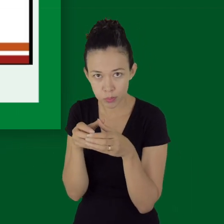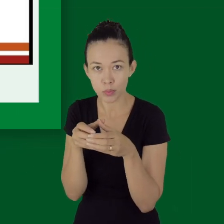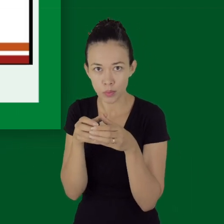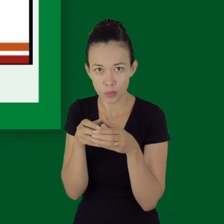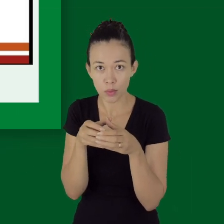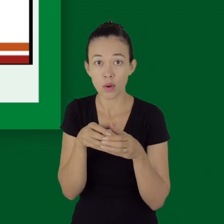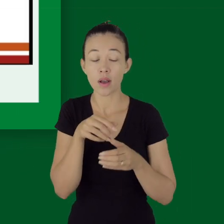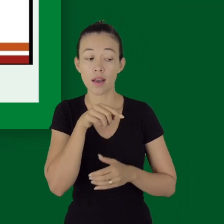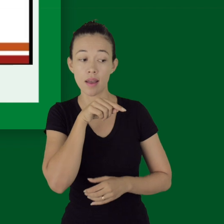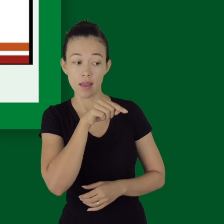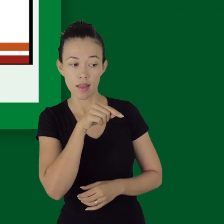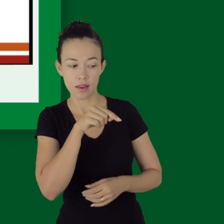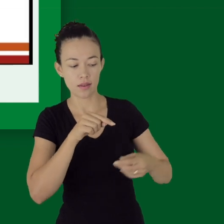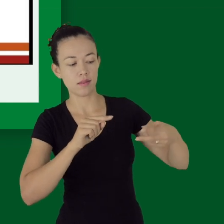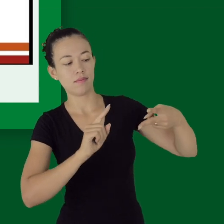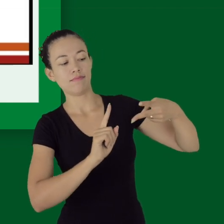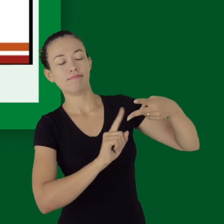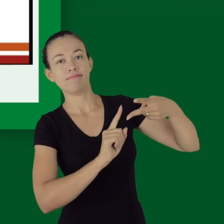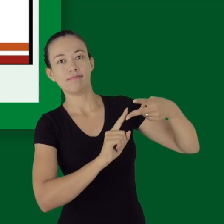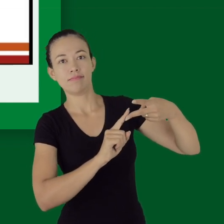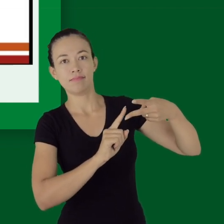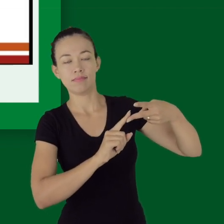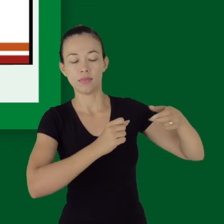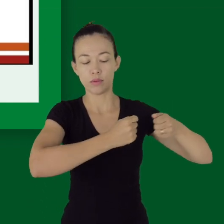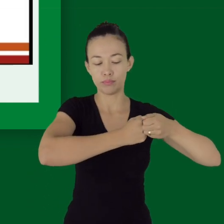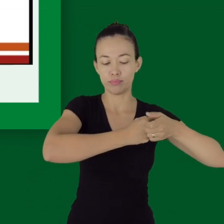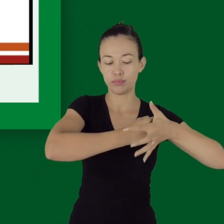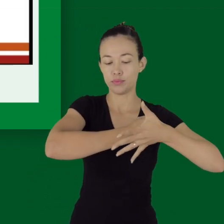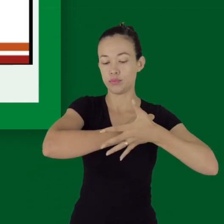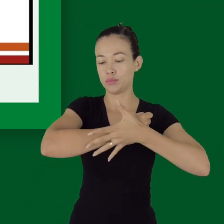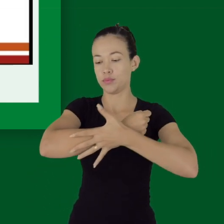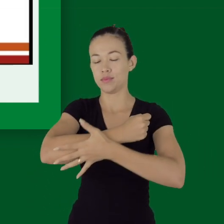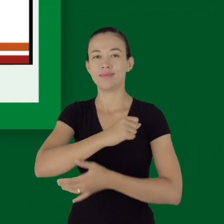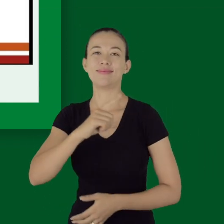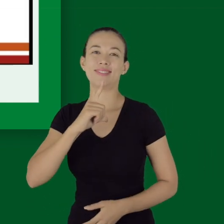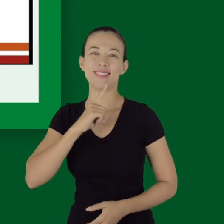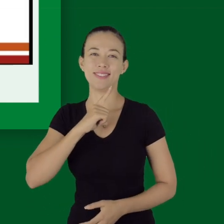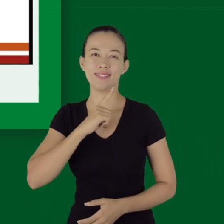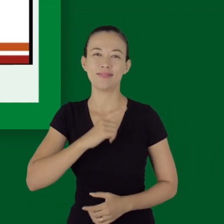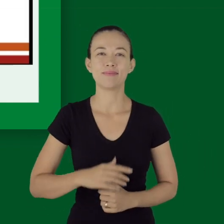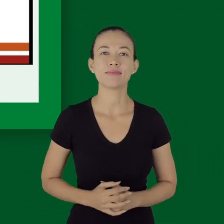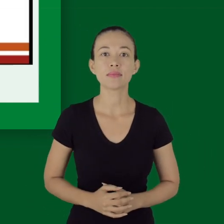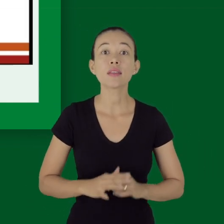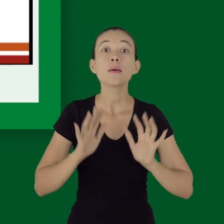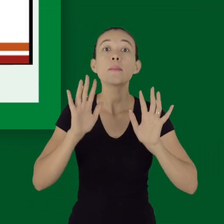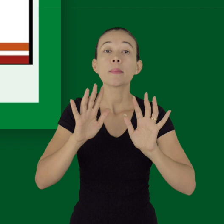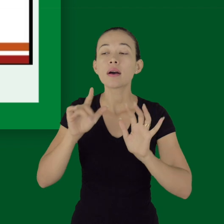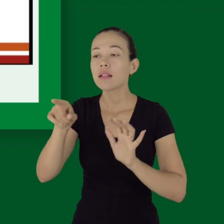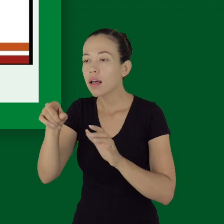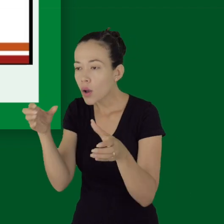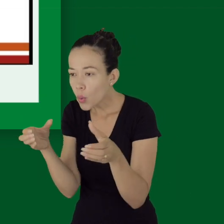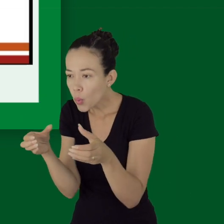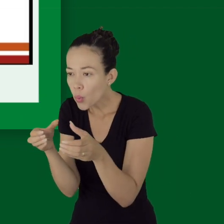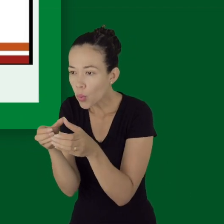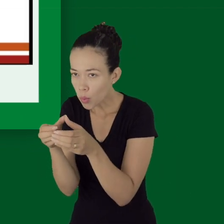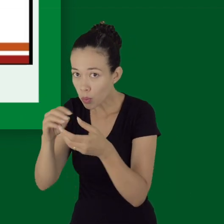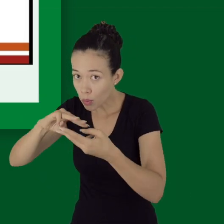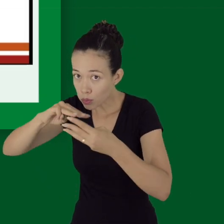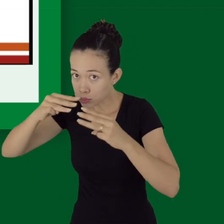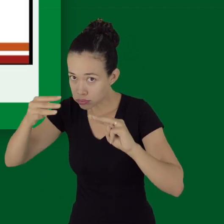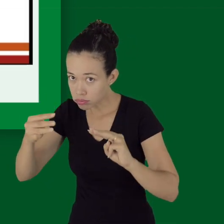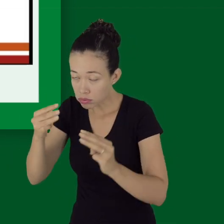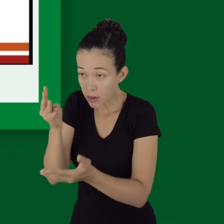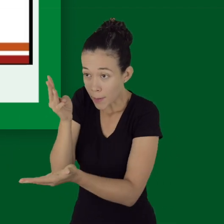cada músculo, ele, né, grupo muscular, ele é inervado por mais de um miótomo. Isso faz com que a gente não tenha uma